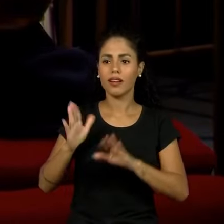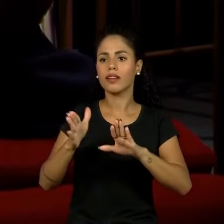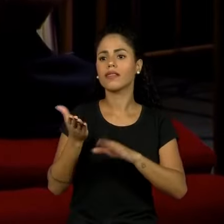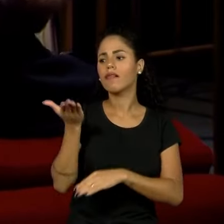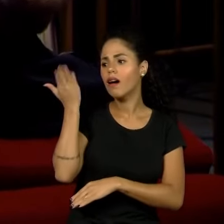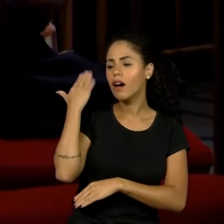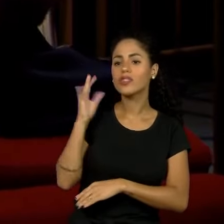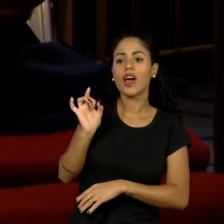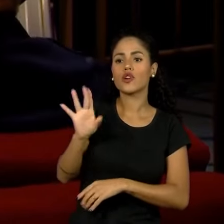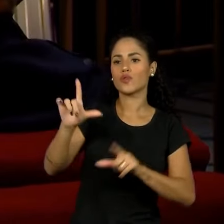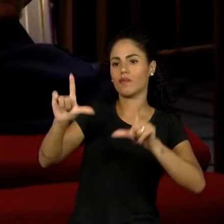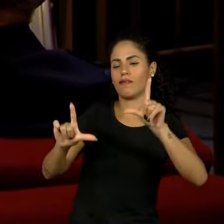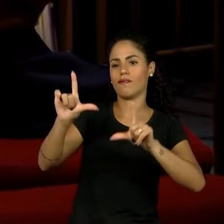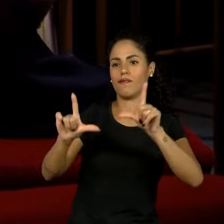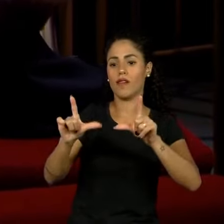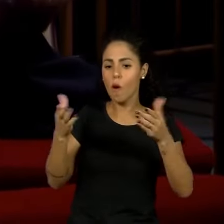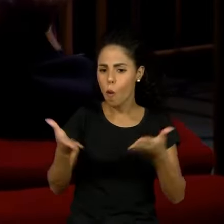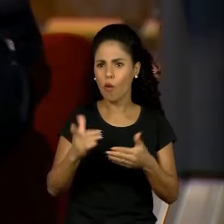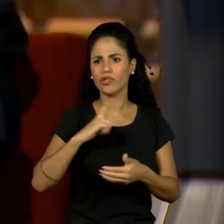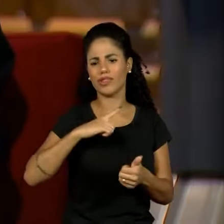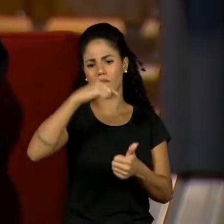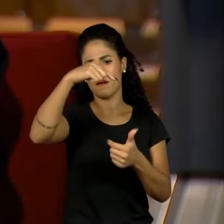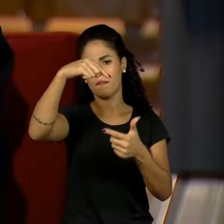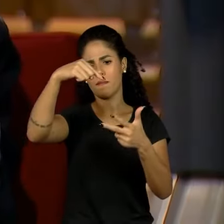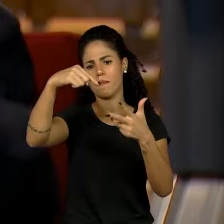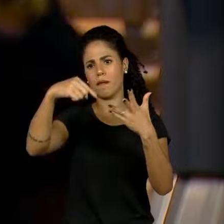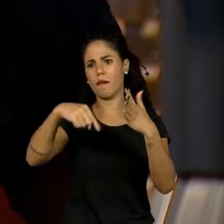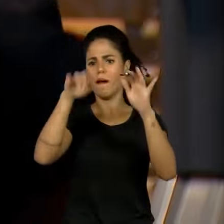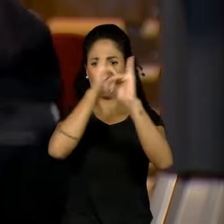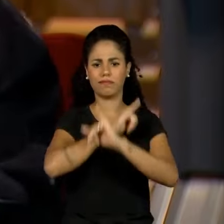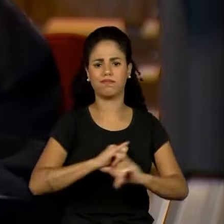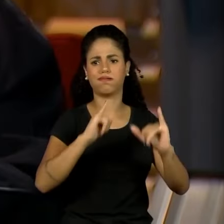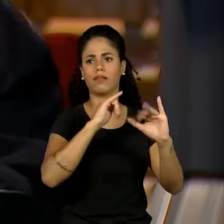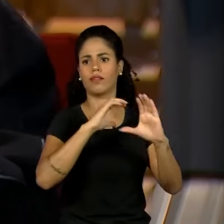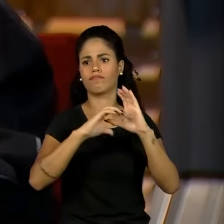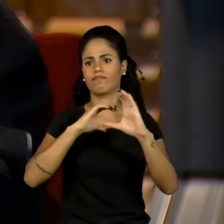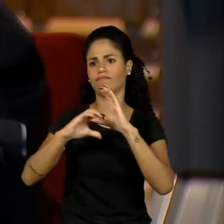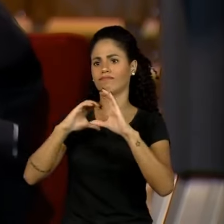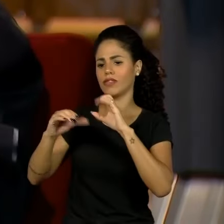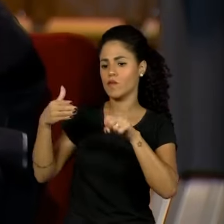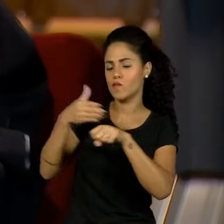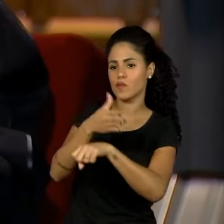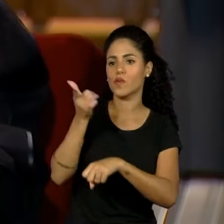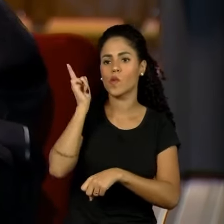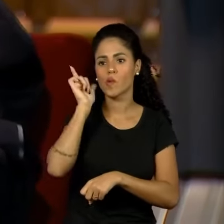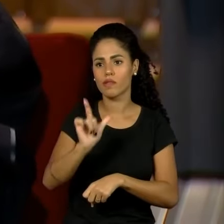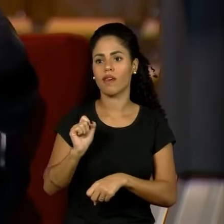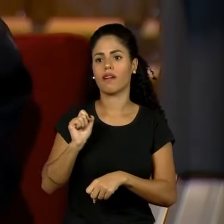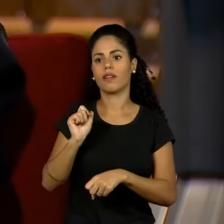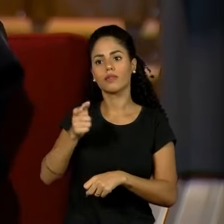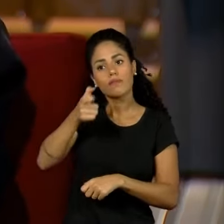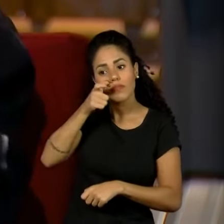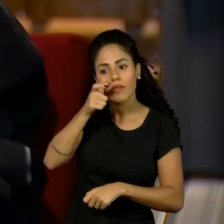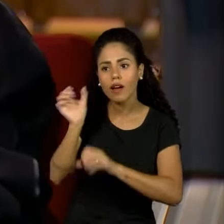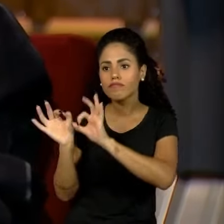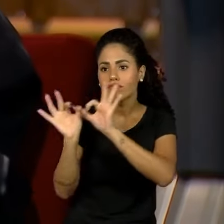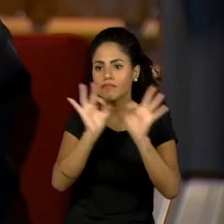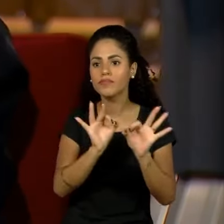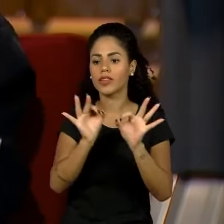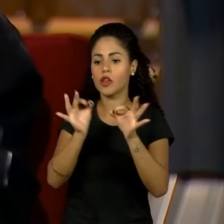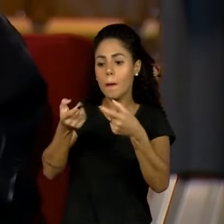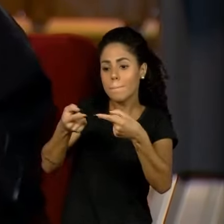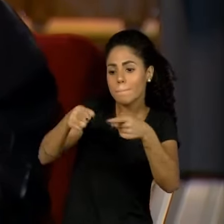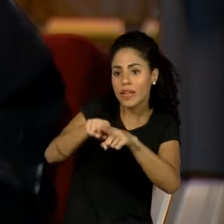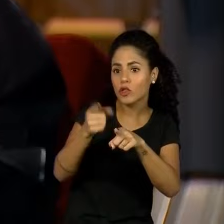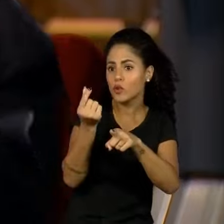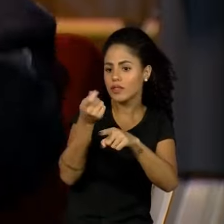você ao ser emissor ao ser veículo você entrou no negócio você tá disputando a audiência Patrocínio